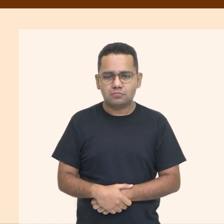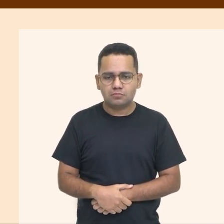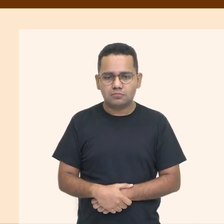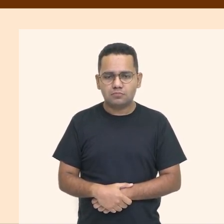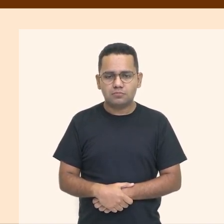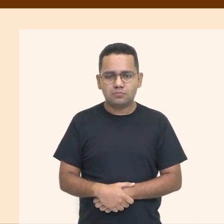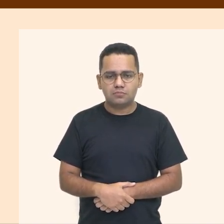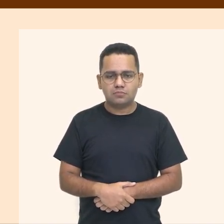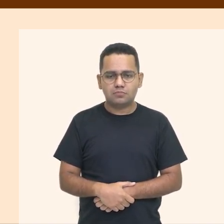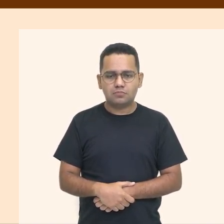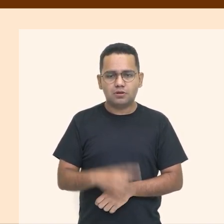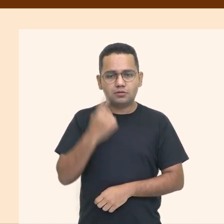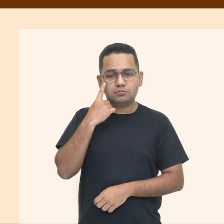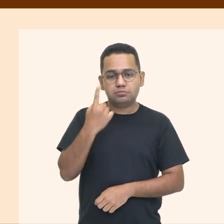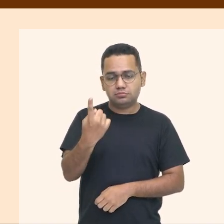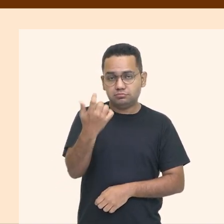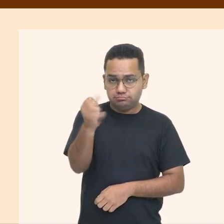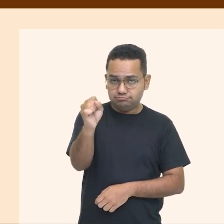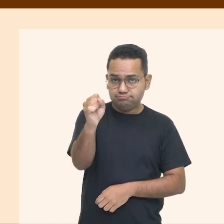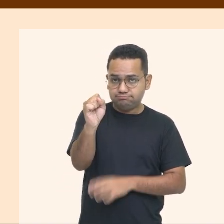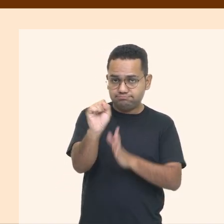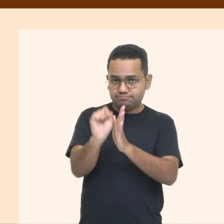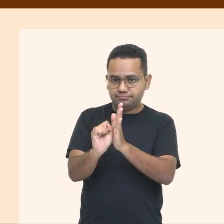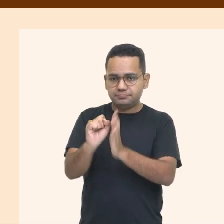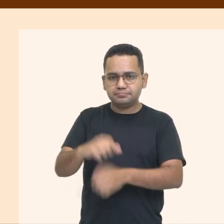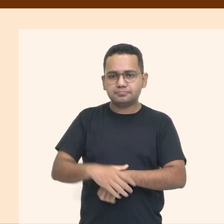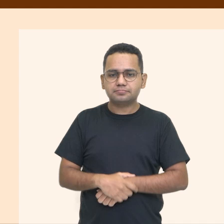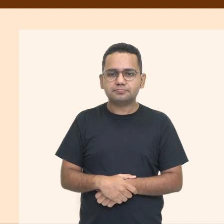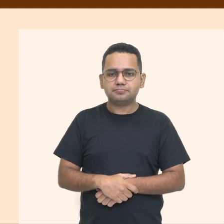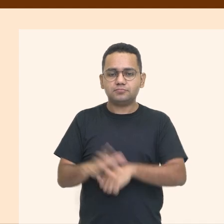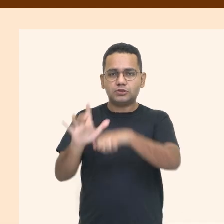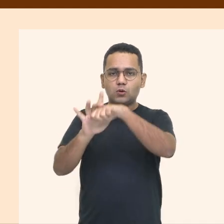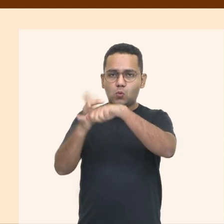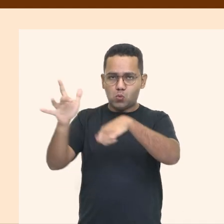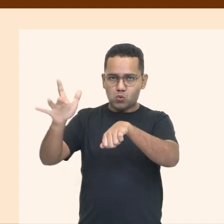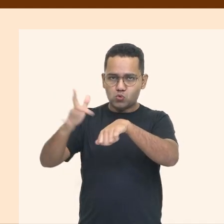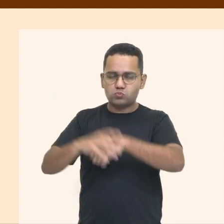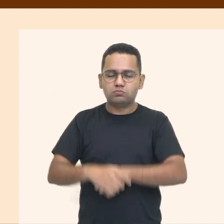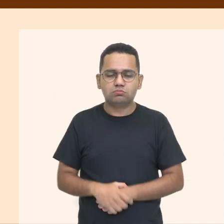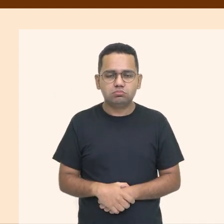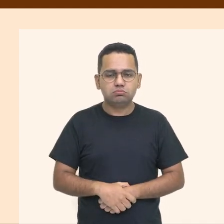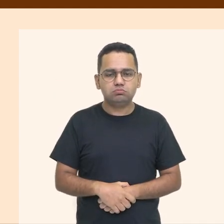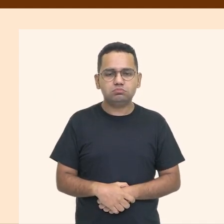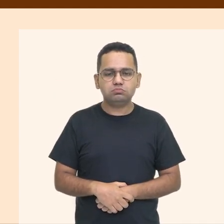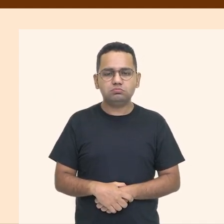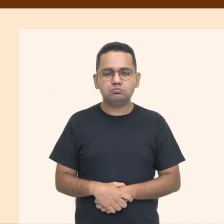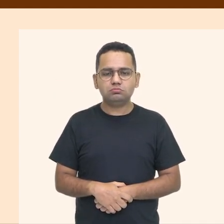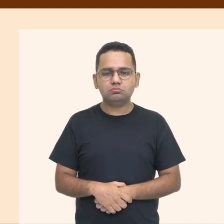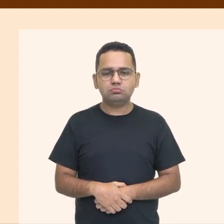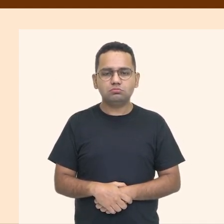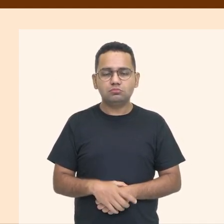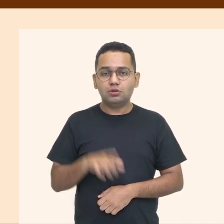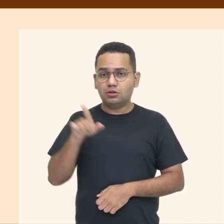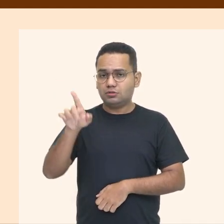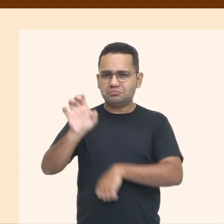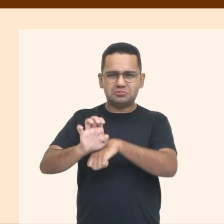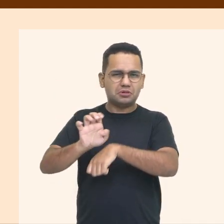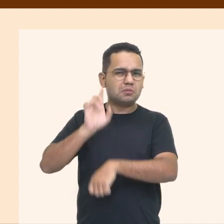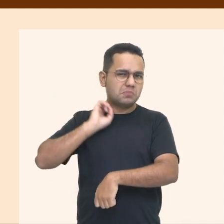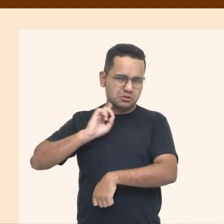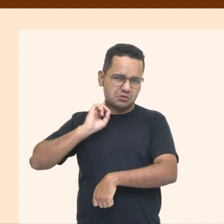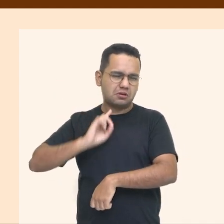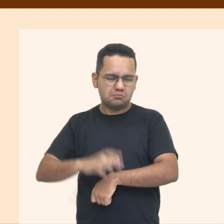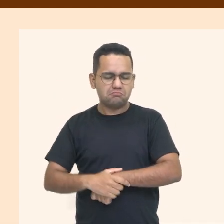momento, focado ali no século XVIII, o ciclo do ouro, né, lá nas regiões das